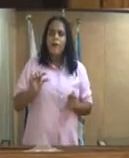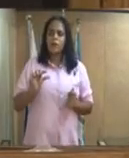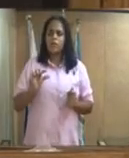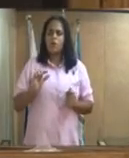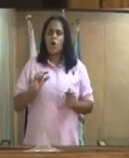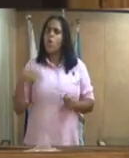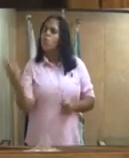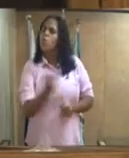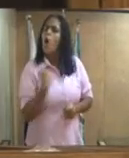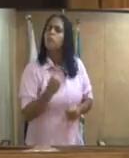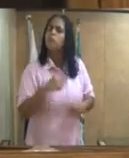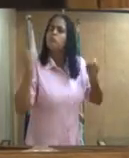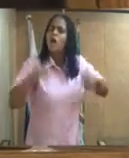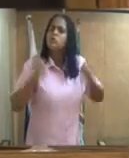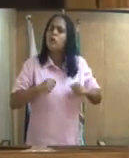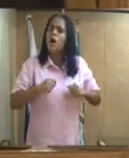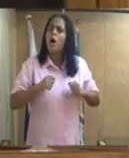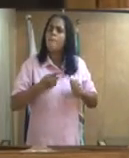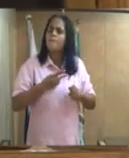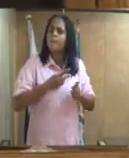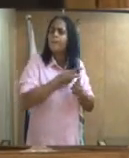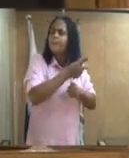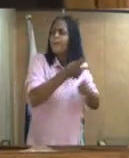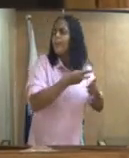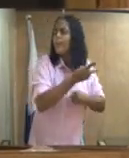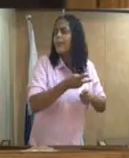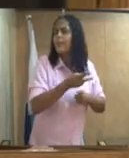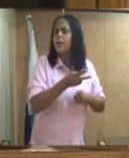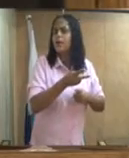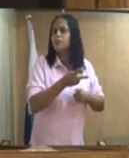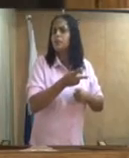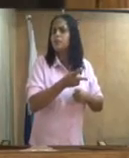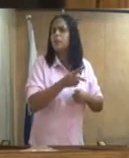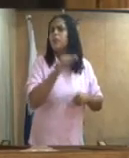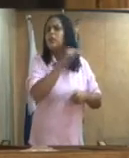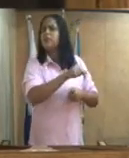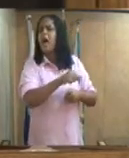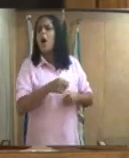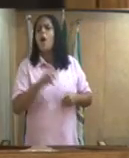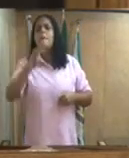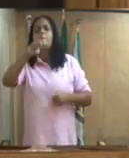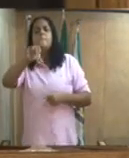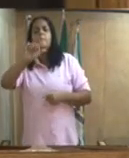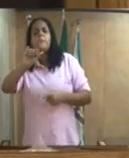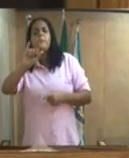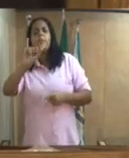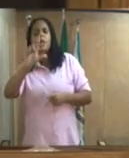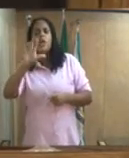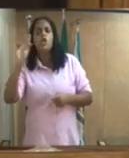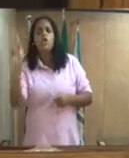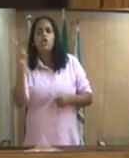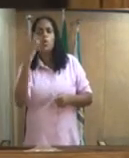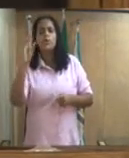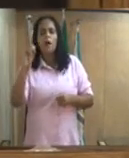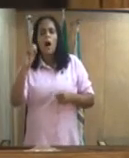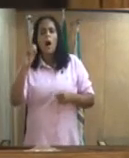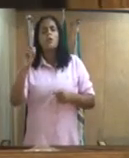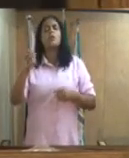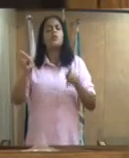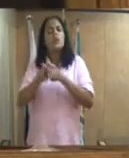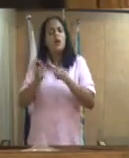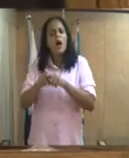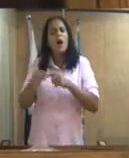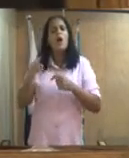procurar é, ao invés de ter um contrato milionário da iluminação pública, criar a